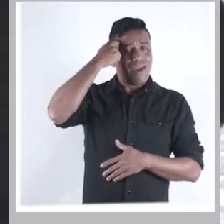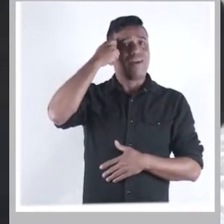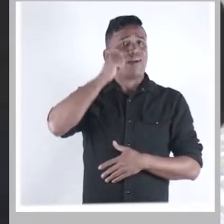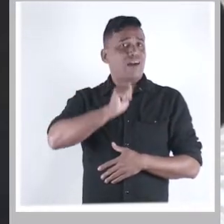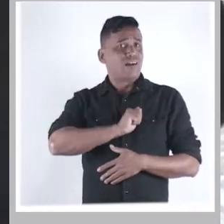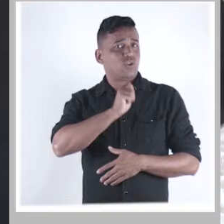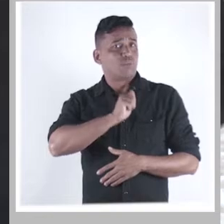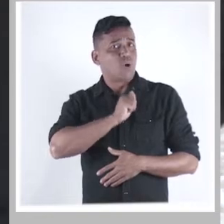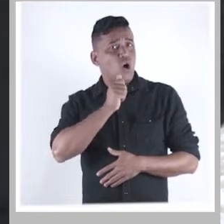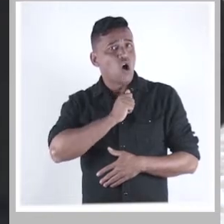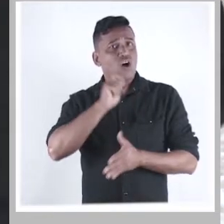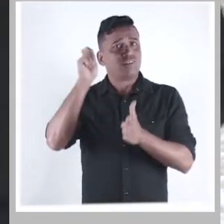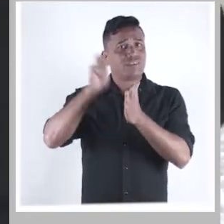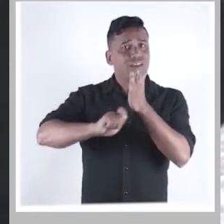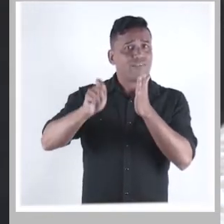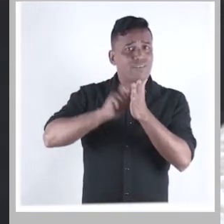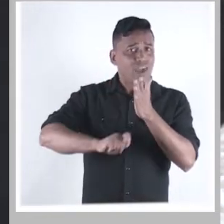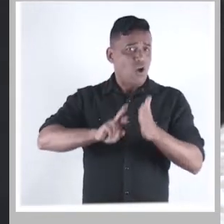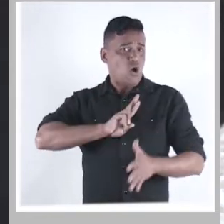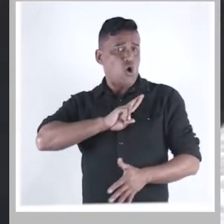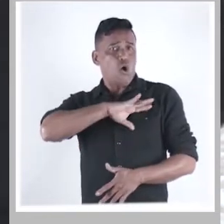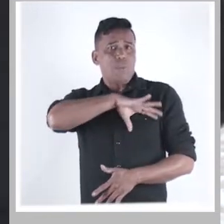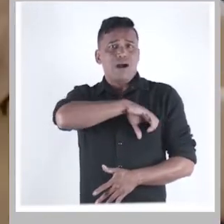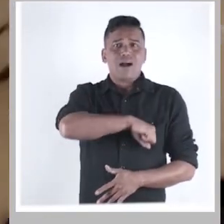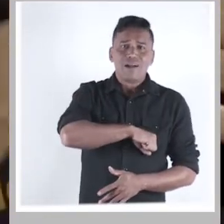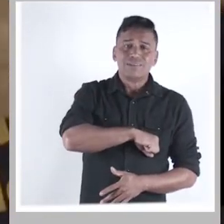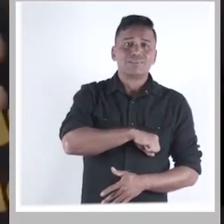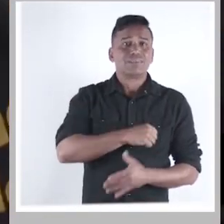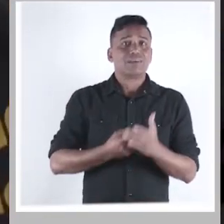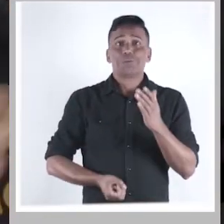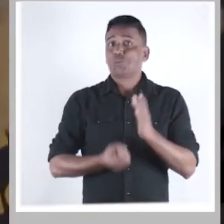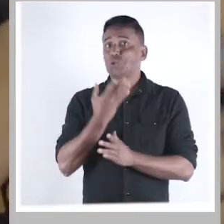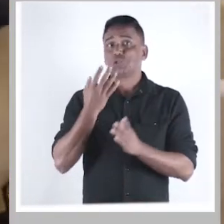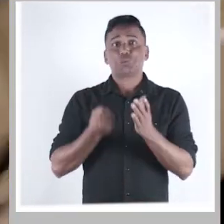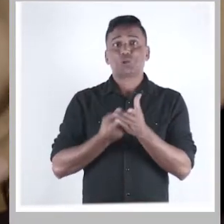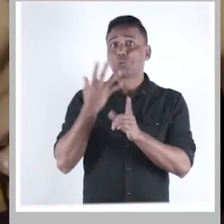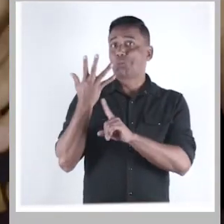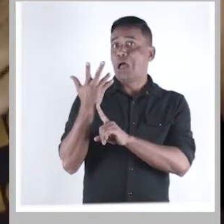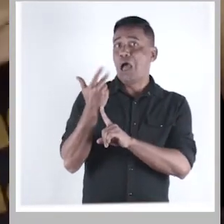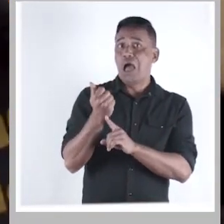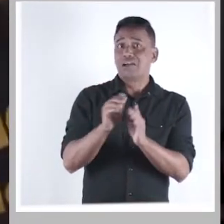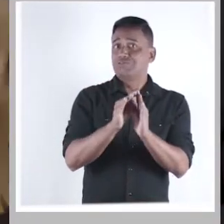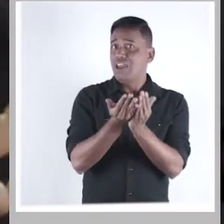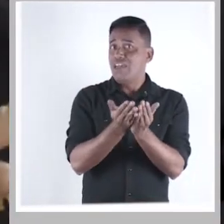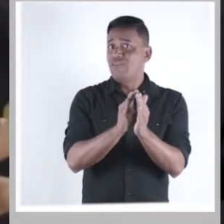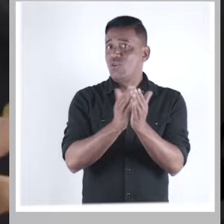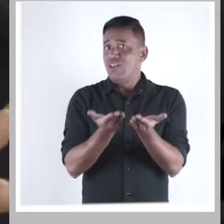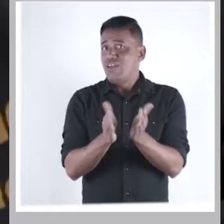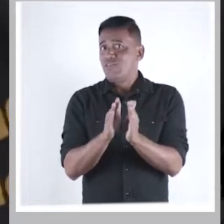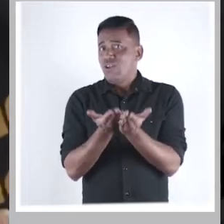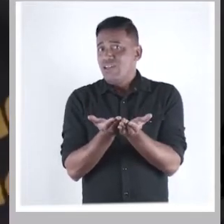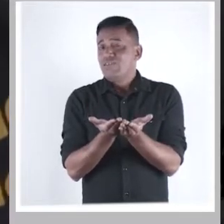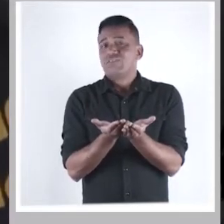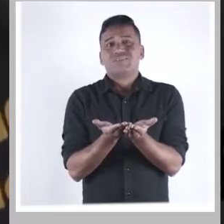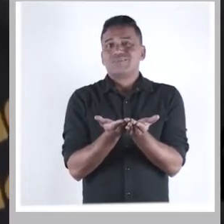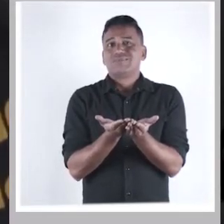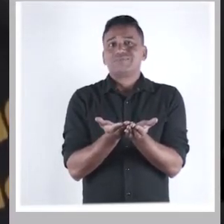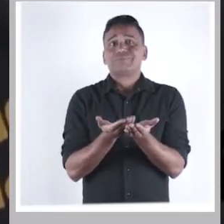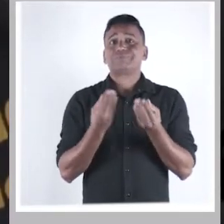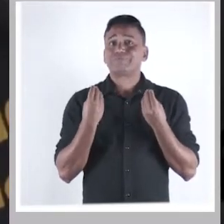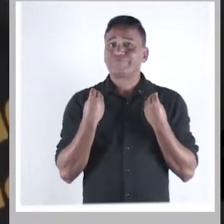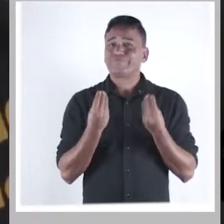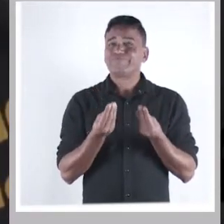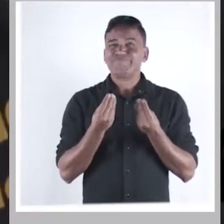que era uma antropóloga e que era escritora, romancista, que produziu, assim, sabe, muita coisa. E